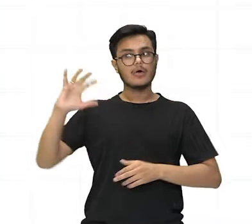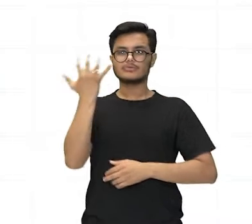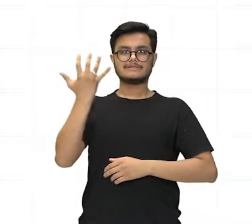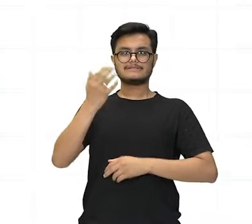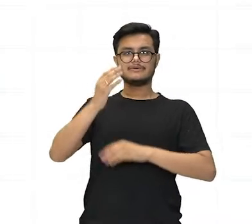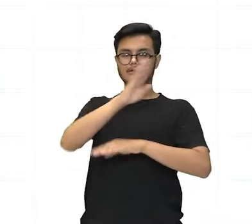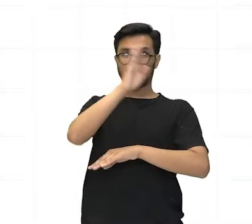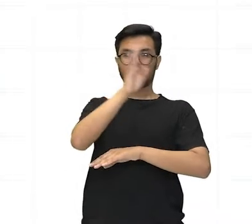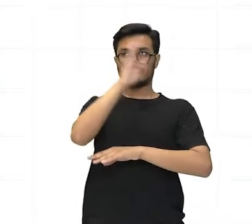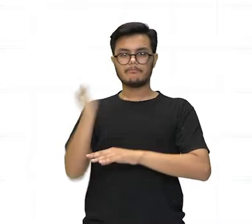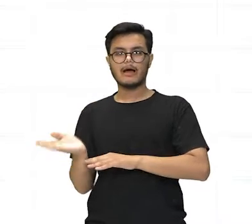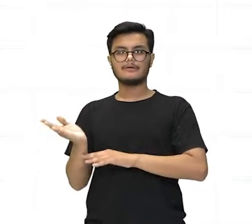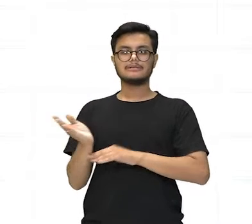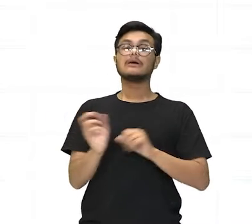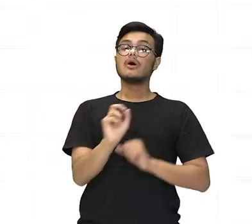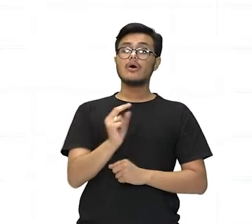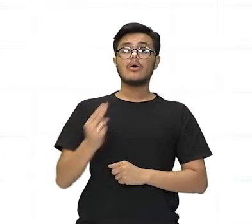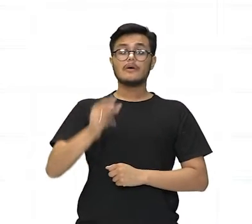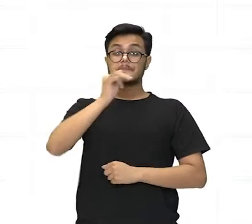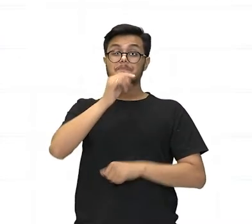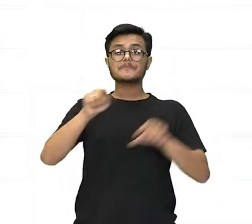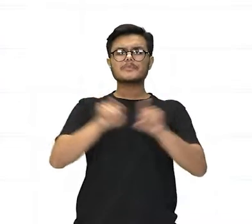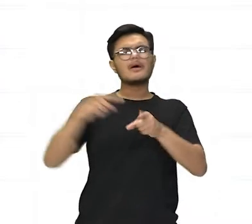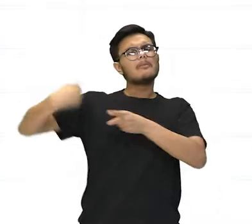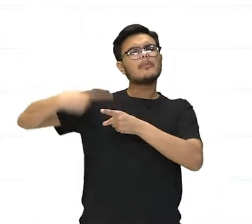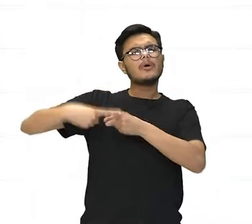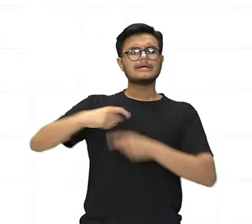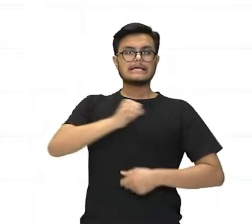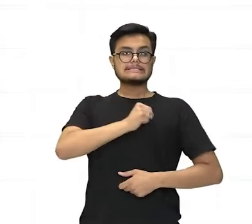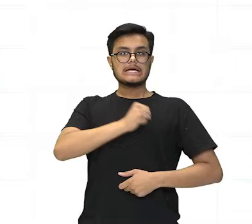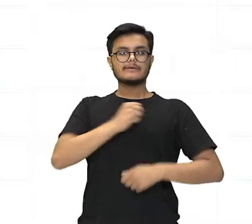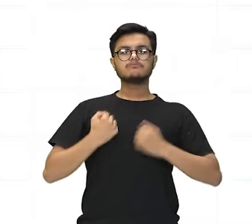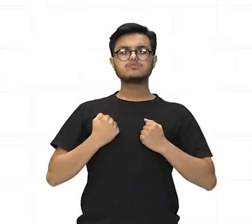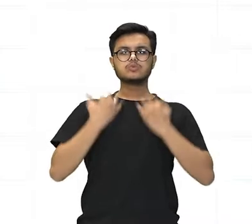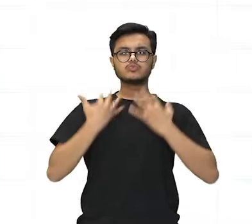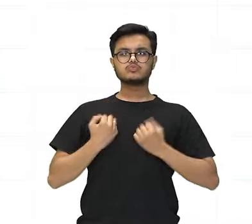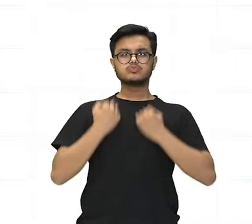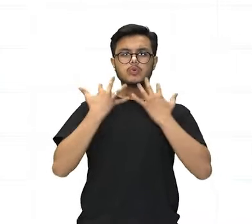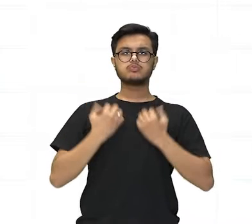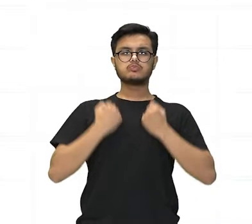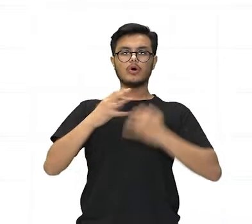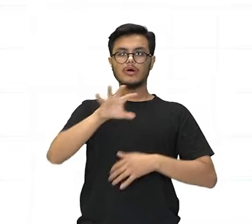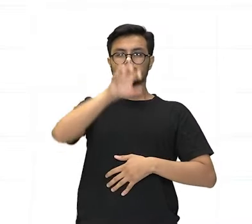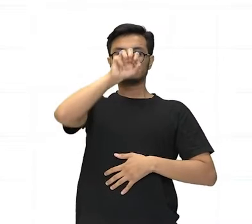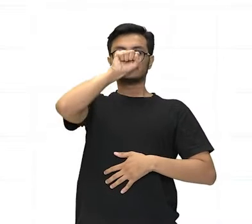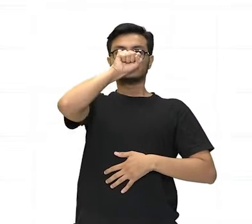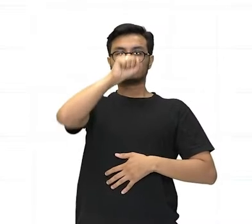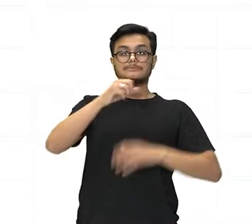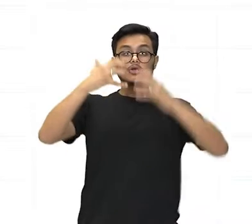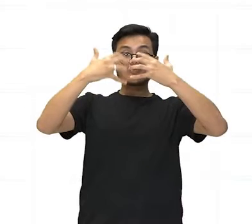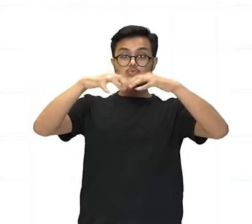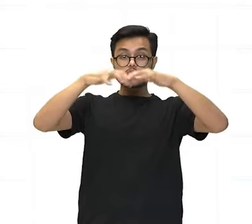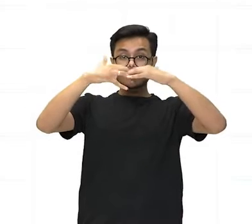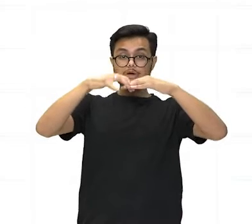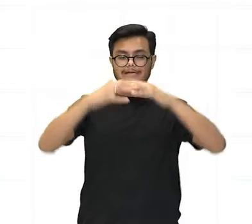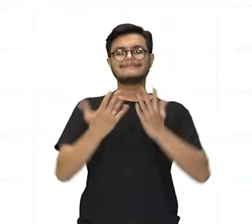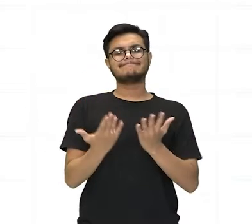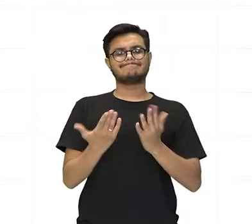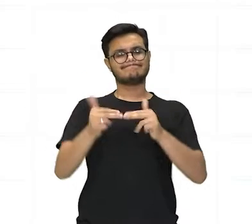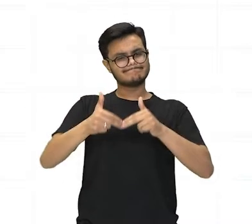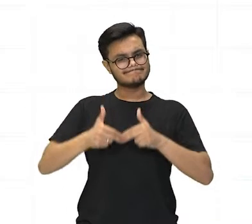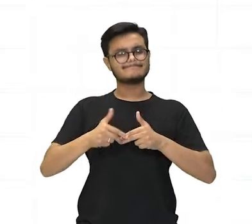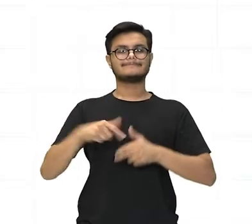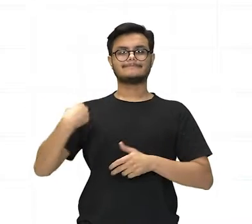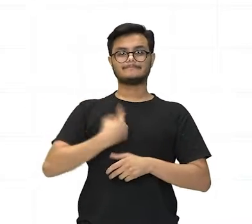consciência devido à diminuição de sangue e oxigênio no cérebro. Então, a gente já